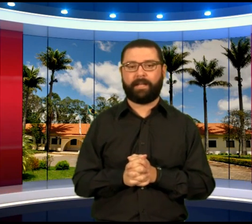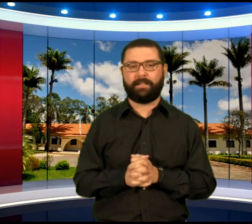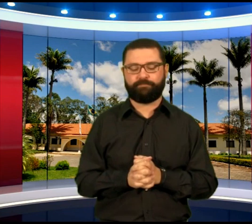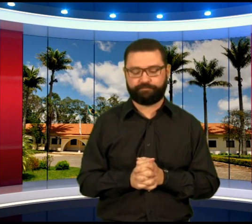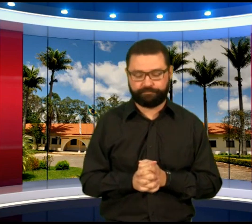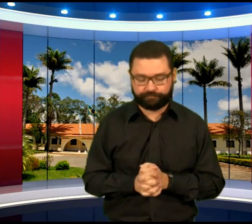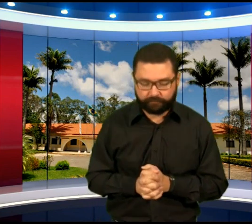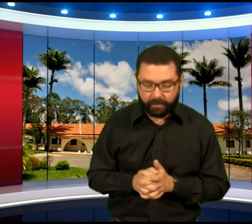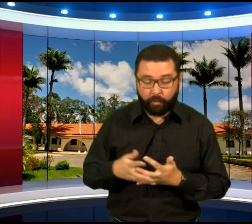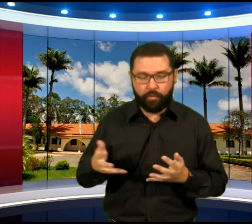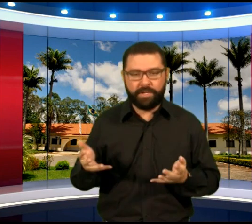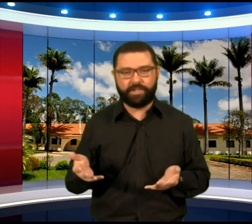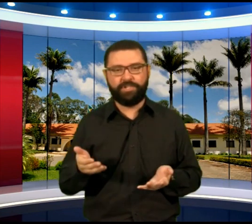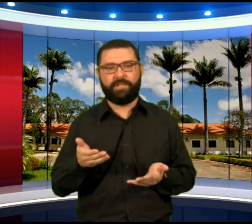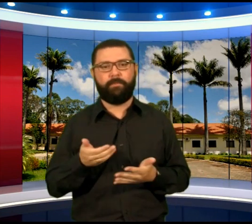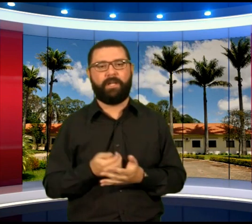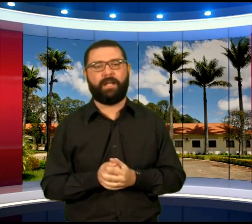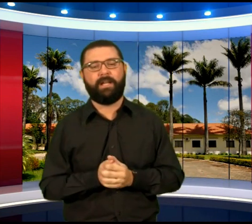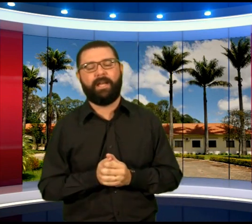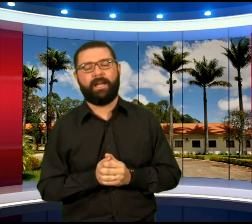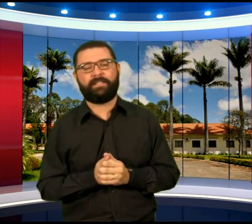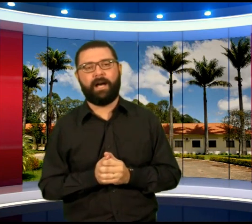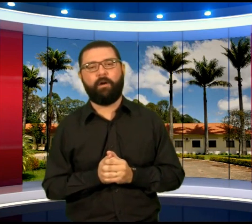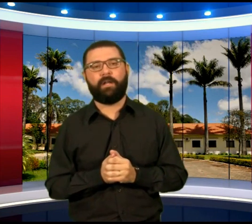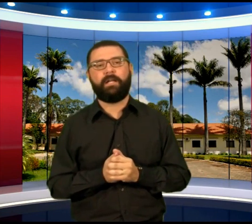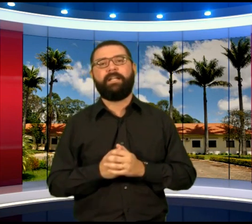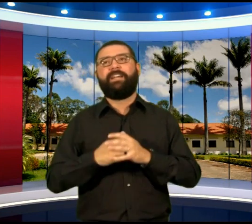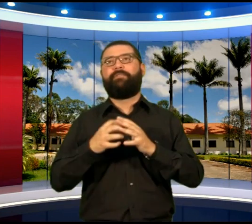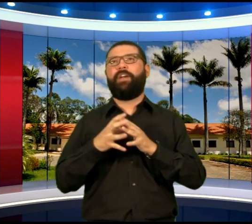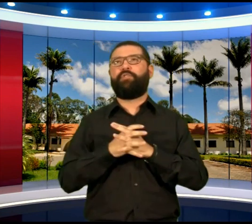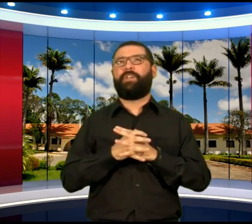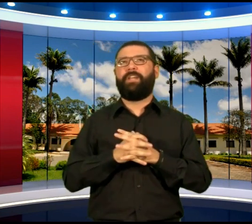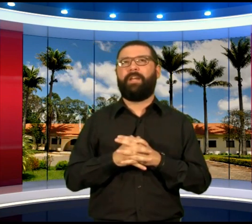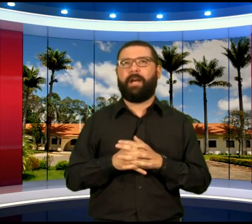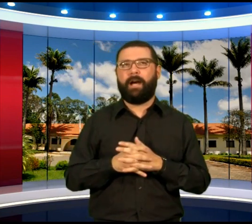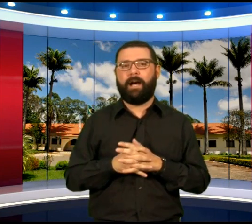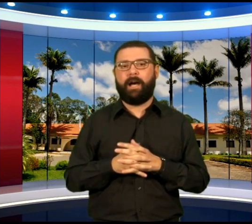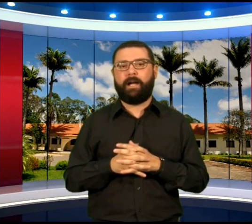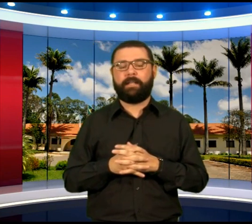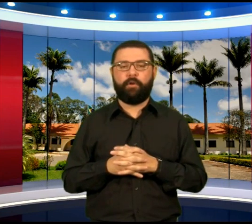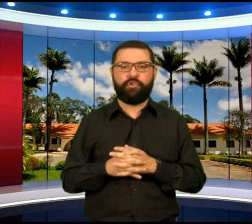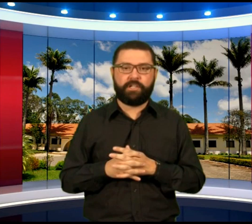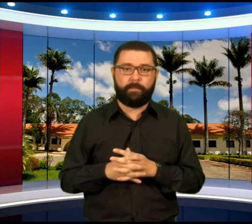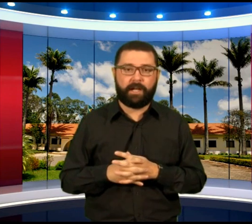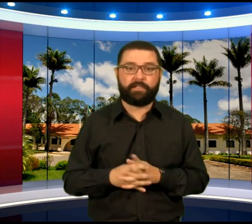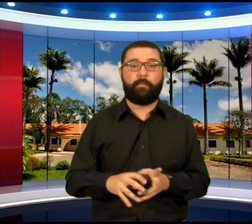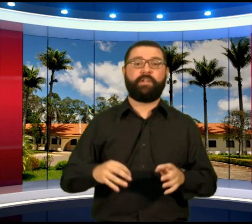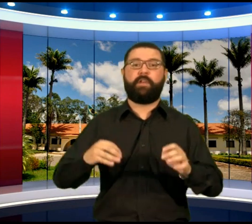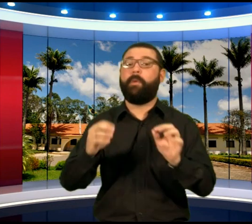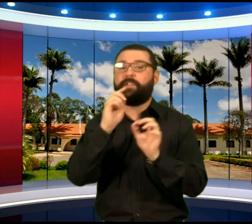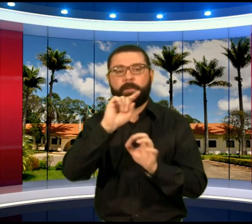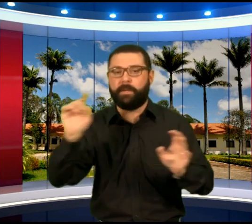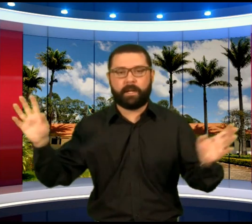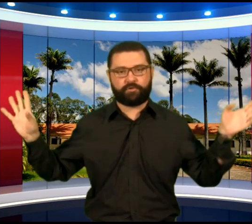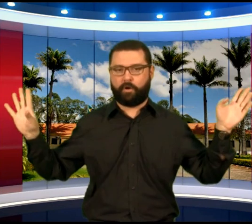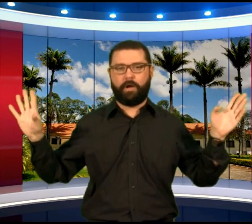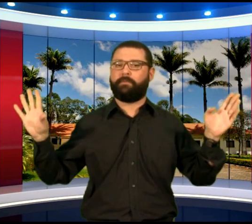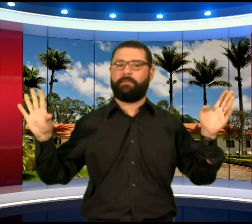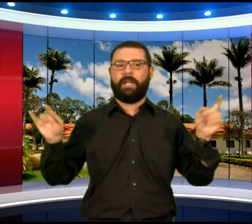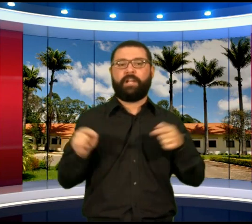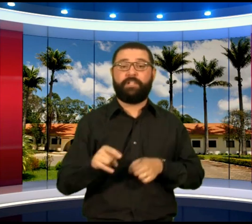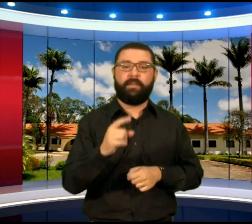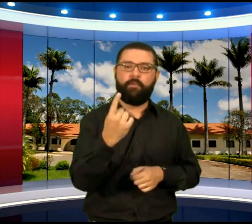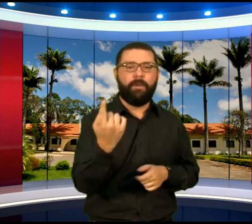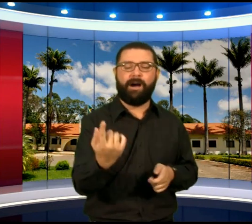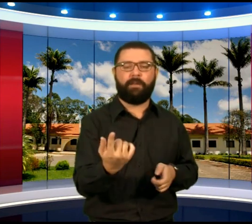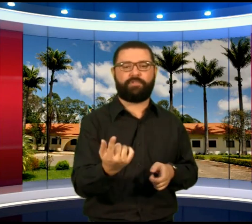aplicação correta. Com isso a gente termina essa aula. Vejam que a tecnologia de aplicação pode ser uma disciplina